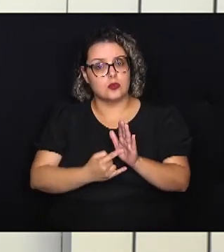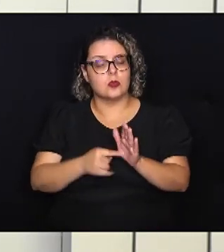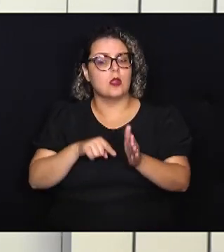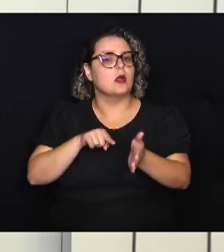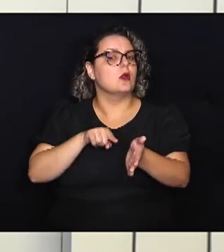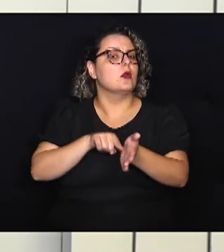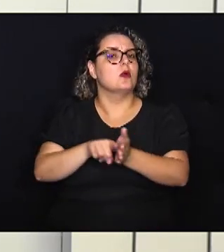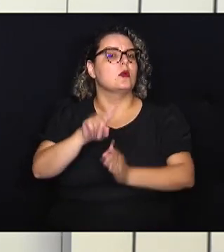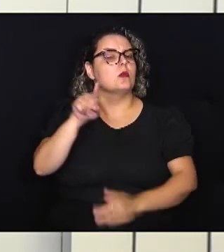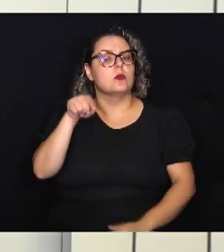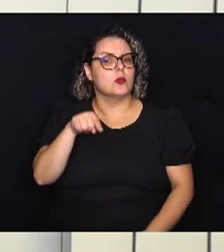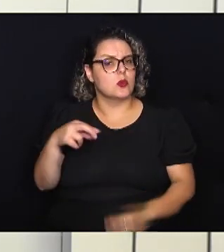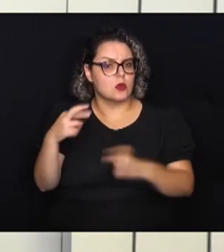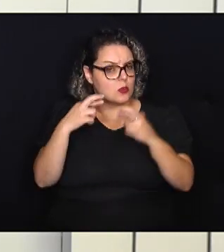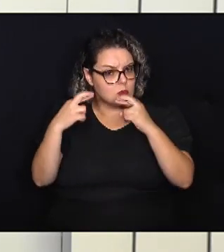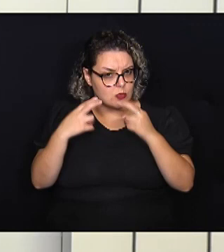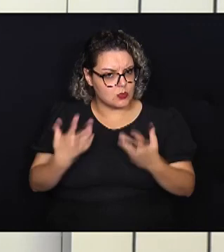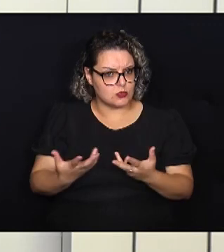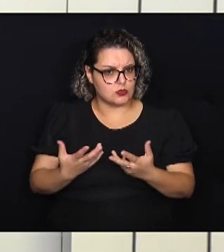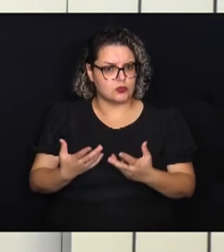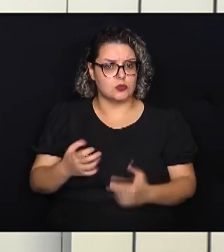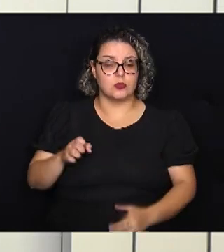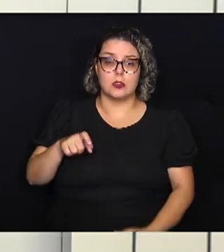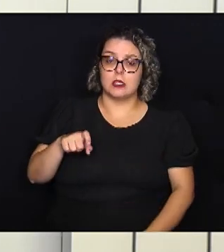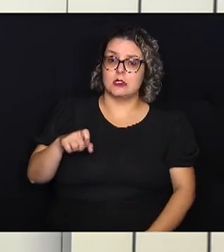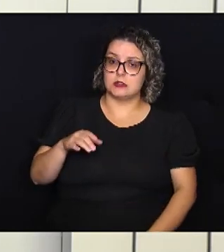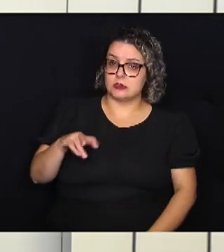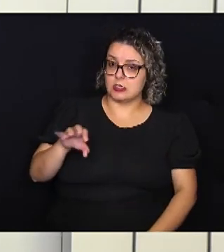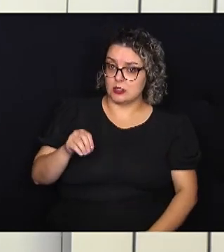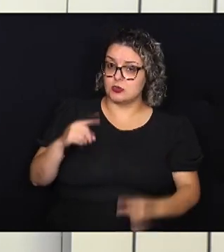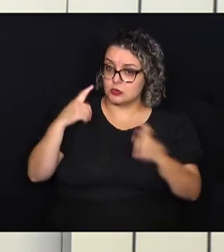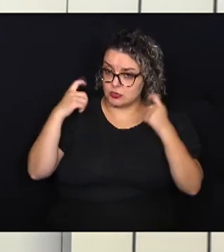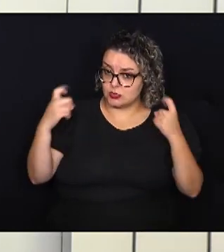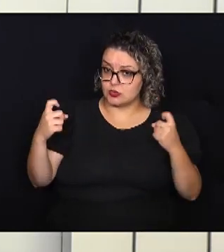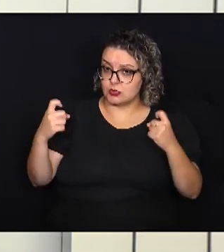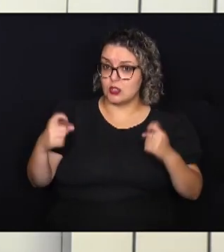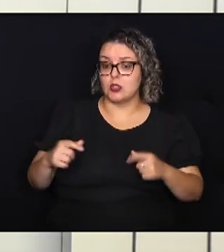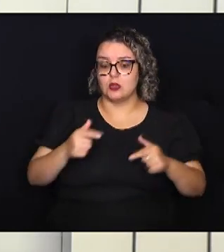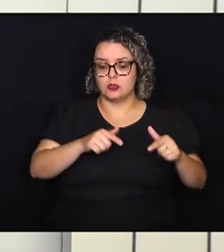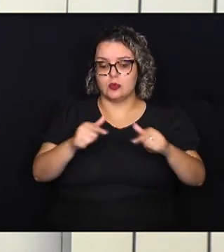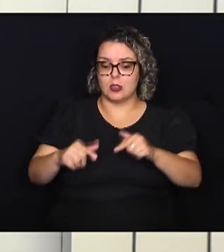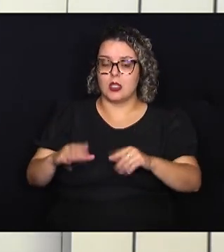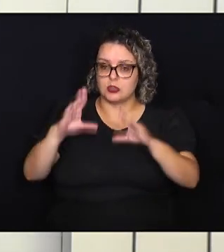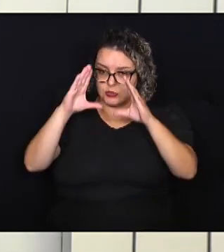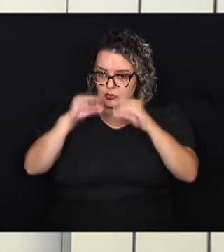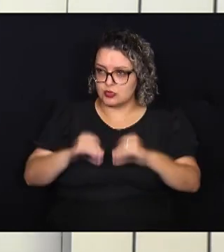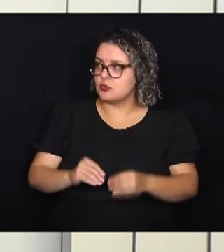a fiscalização do excesso de barulho em casas noturnas da cidade.